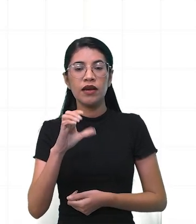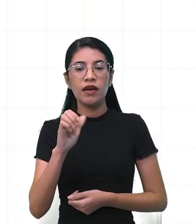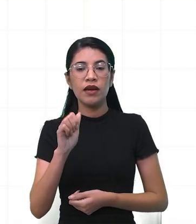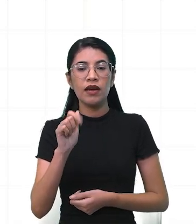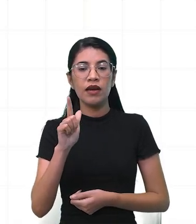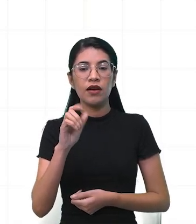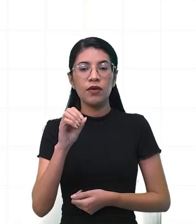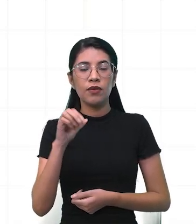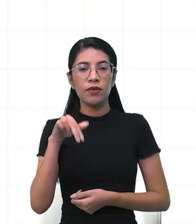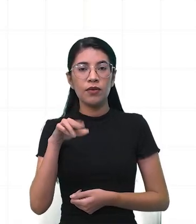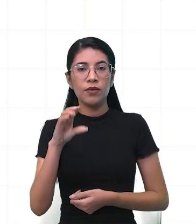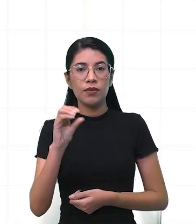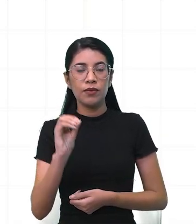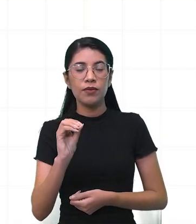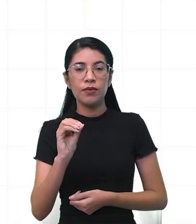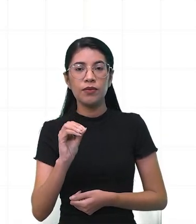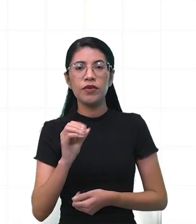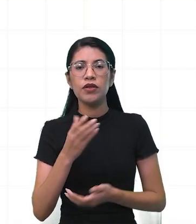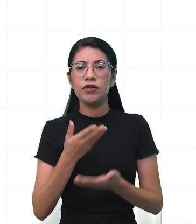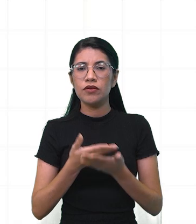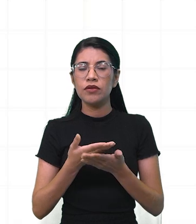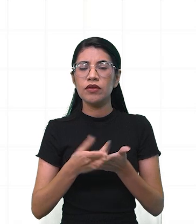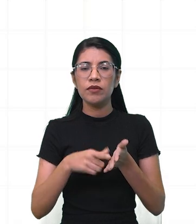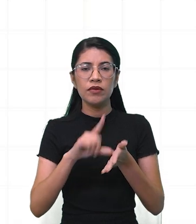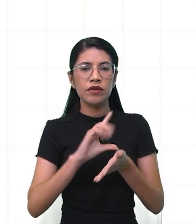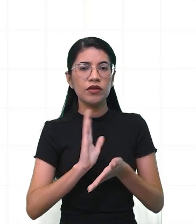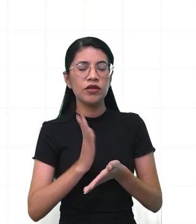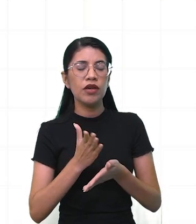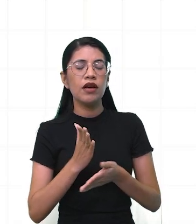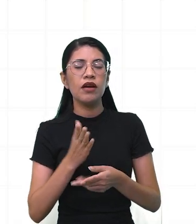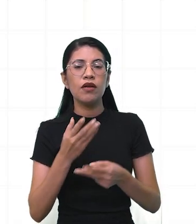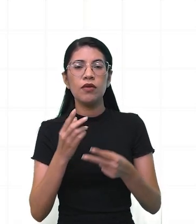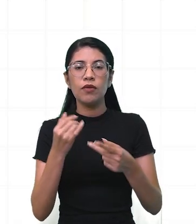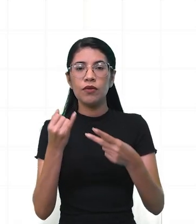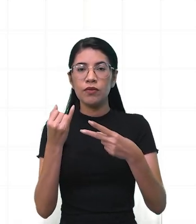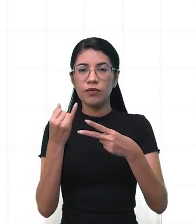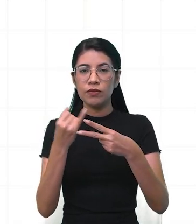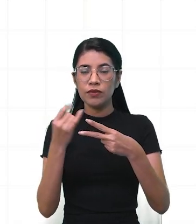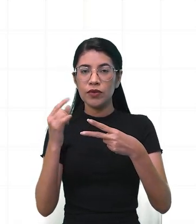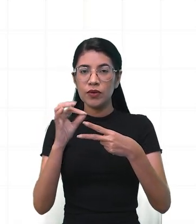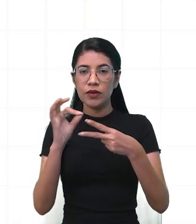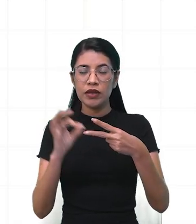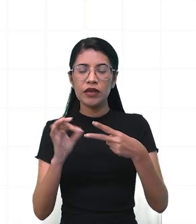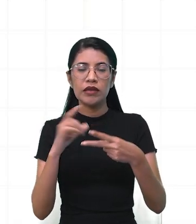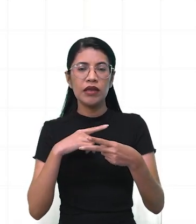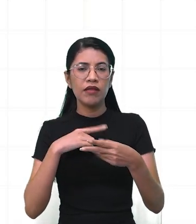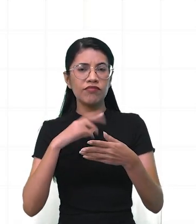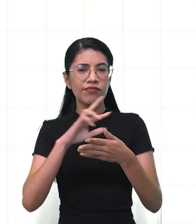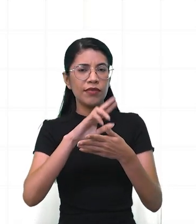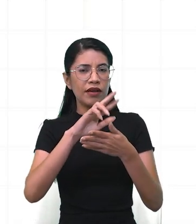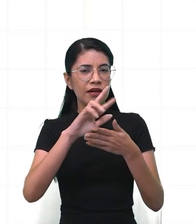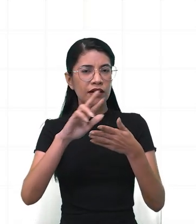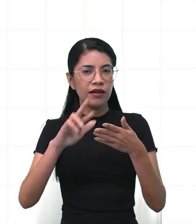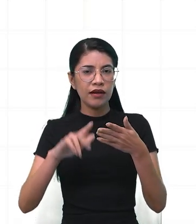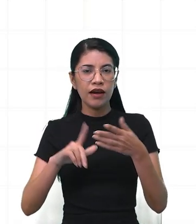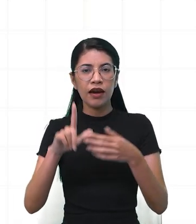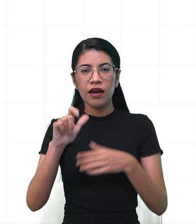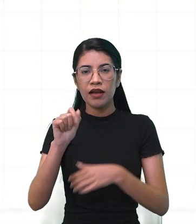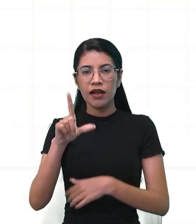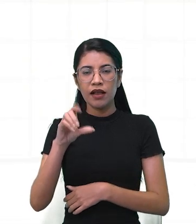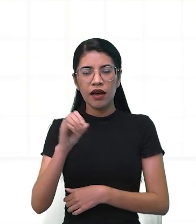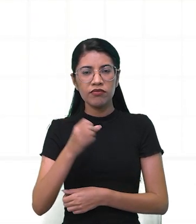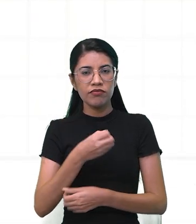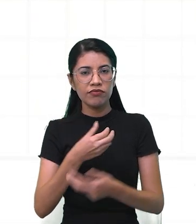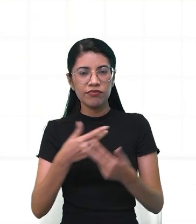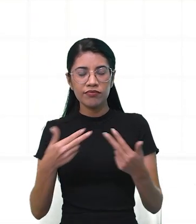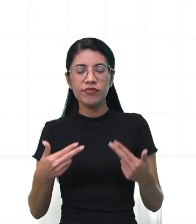já estudamos os polígonos, vimos que existem polígonos que podem ter vários lados, né?